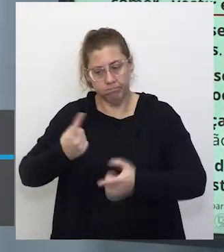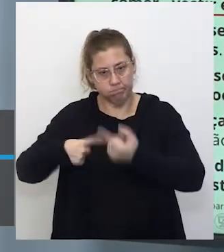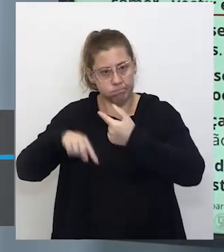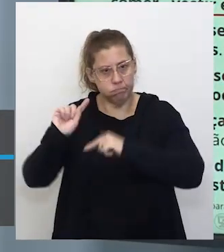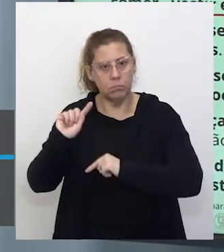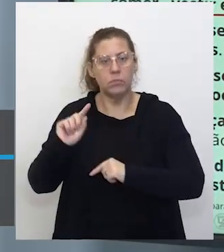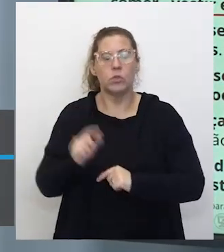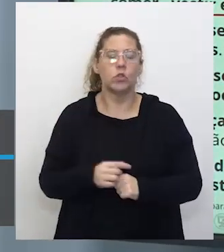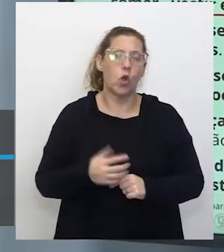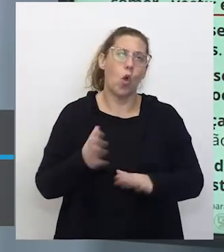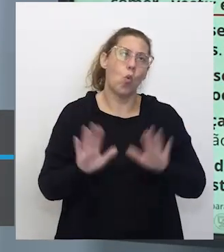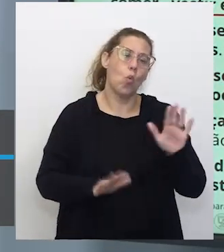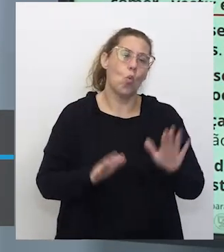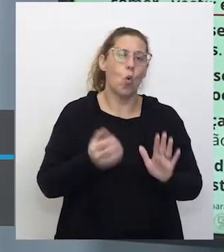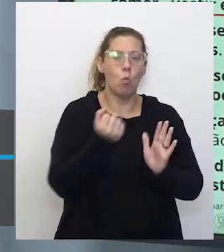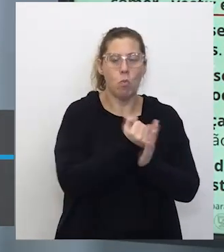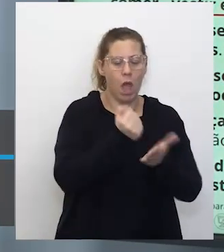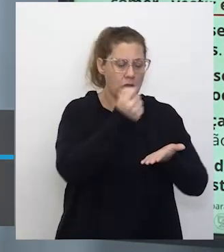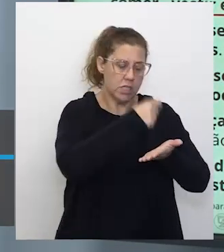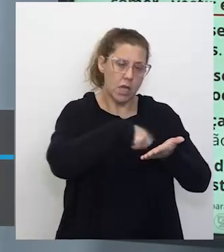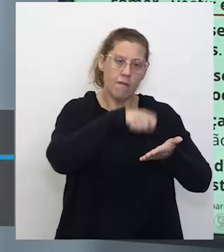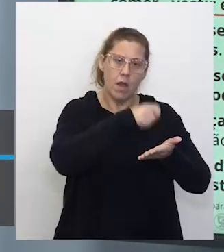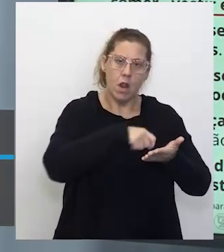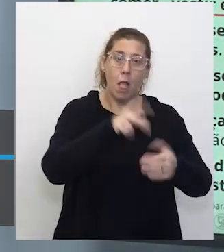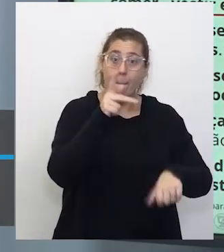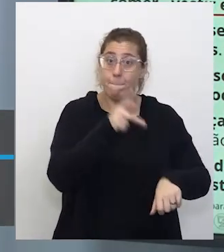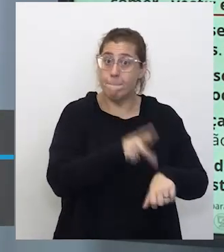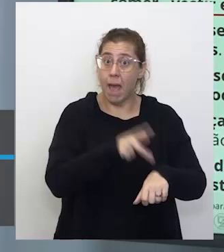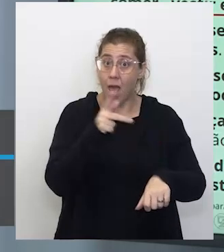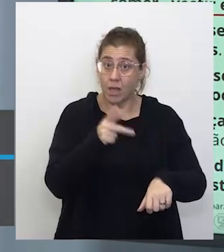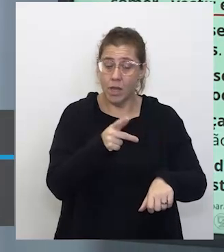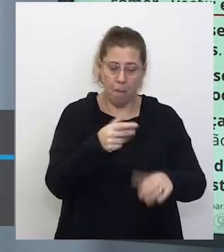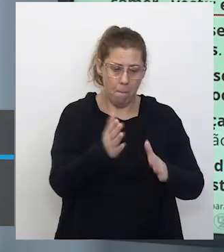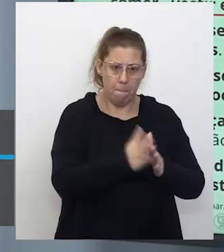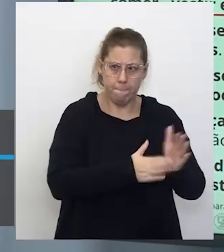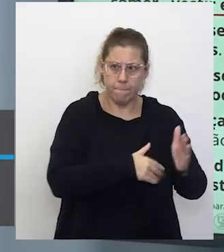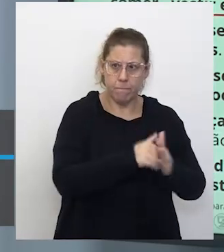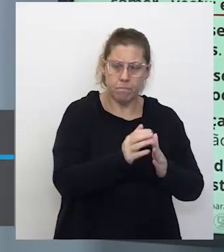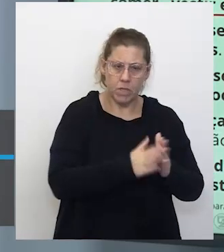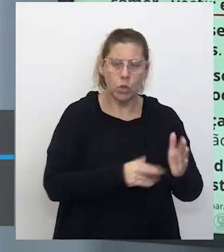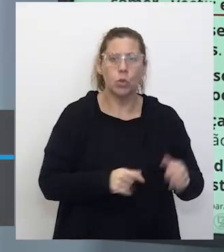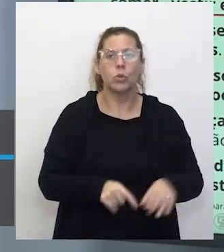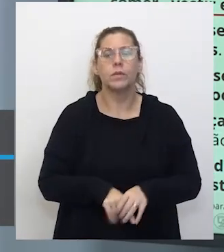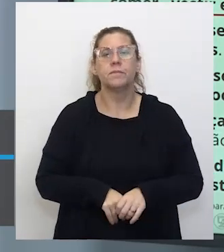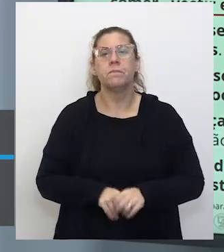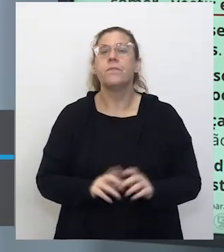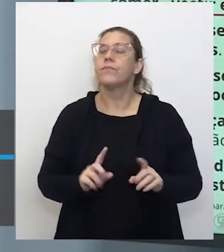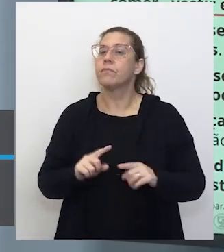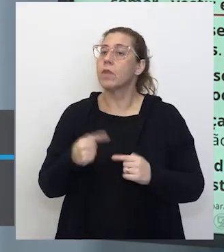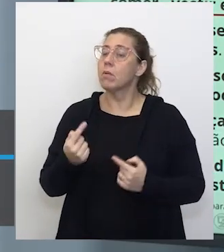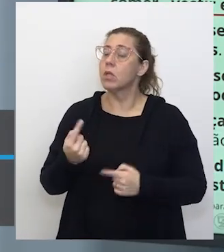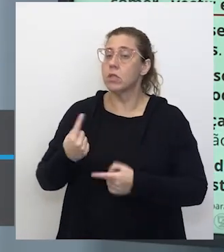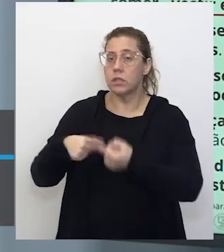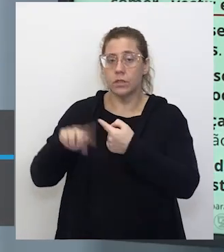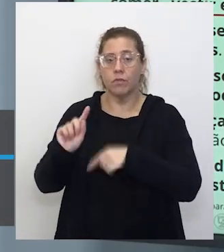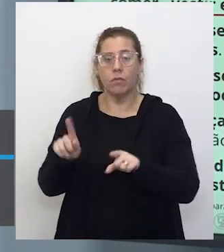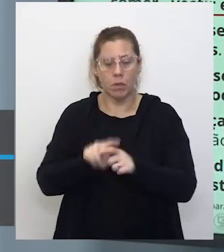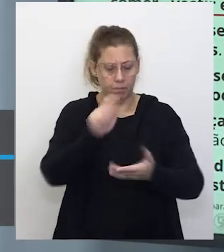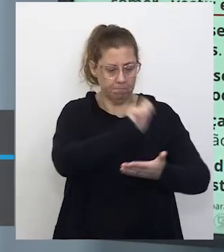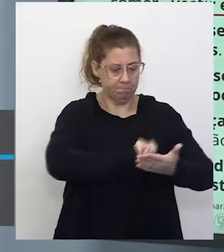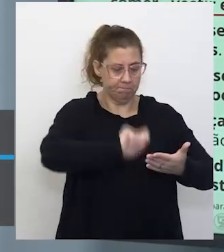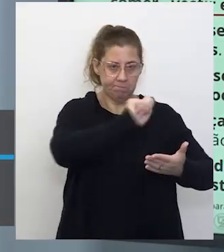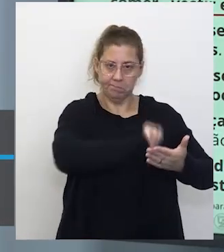alguns símbolos, escrevemos em pedras as nossas pinturas rupestres. E quando nós desenvolvemos a